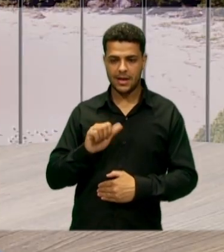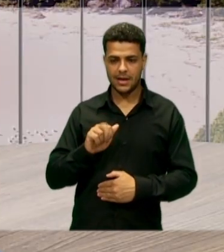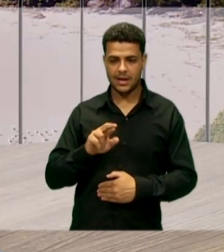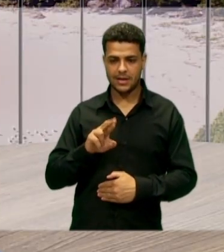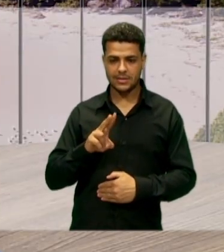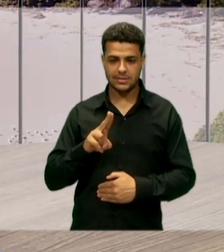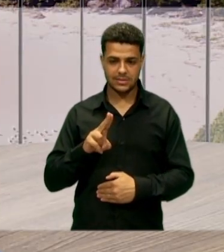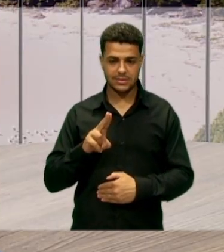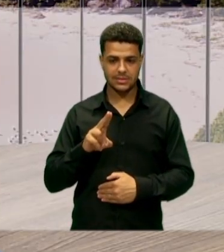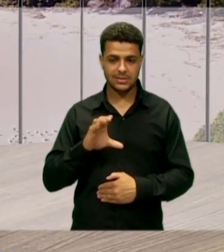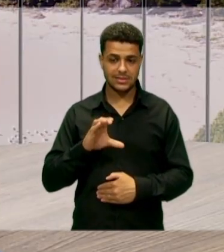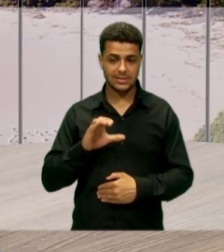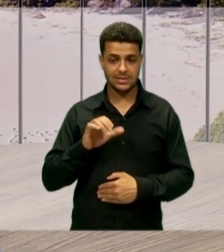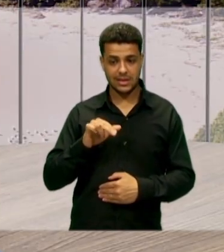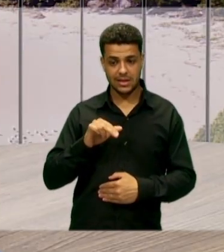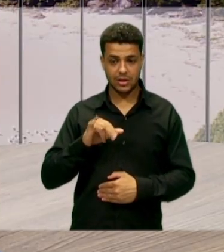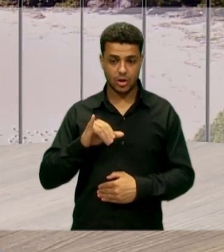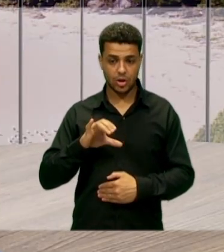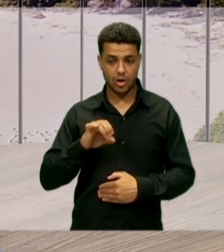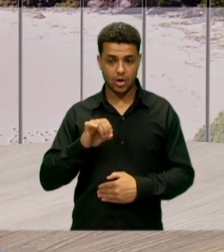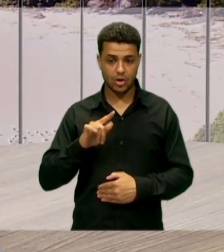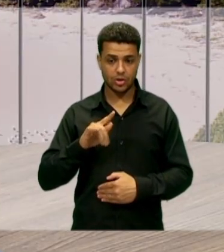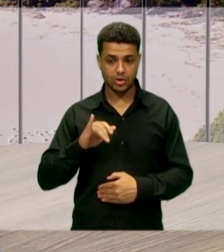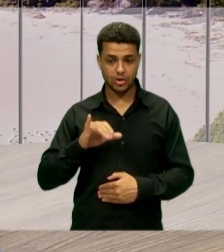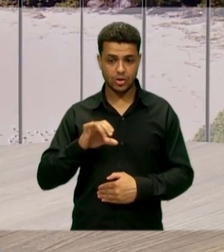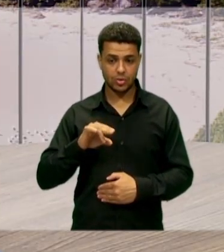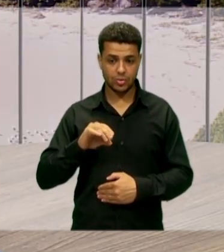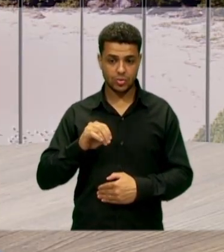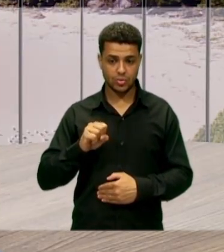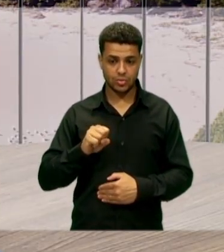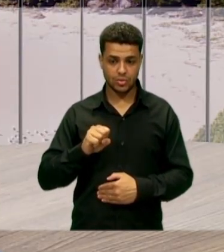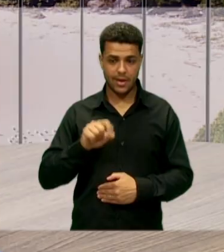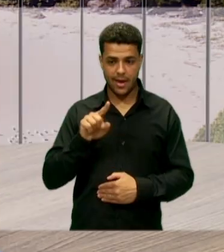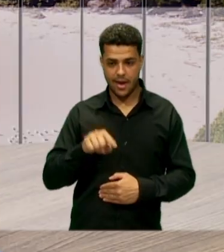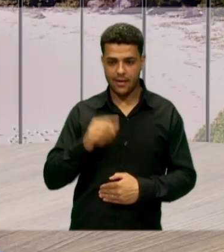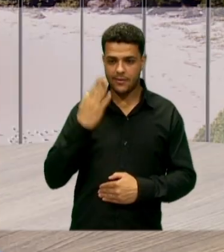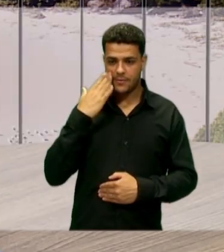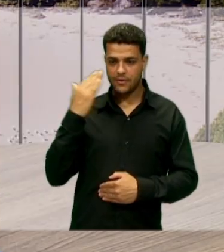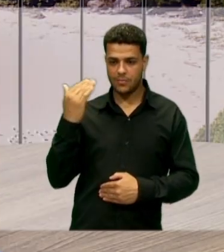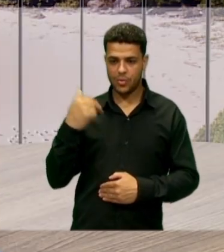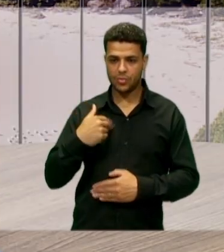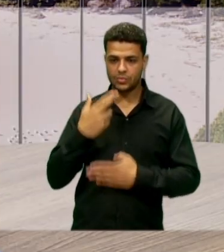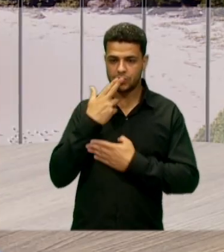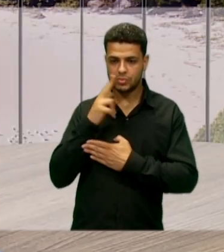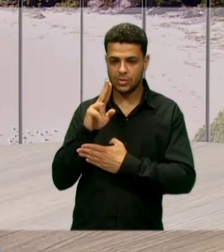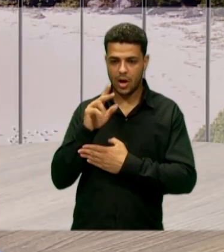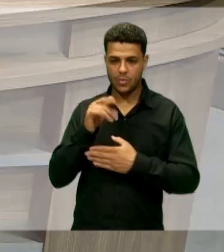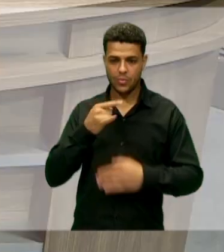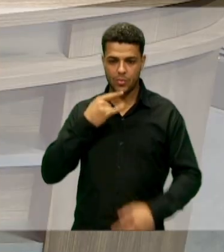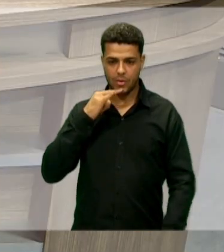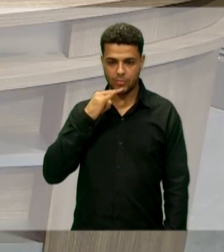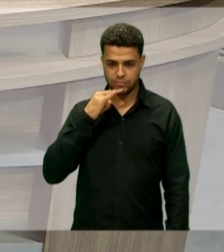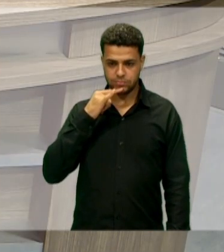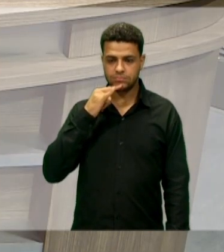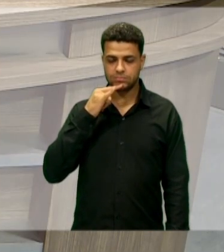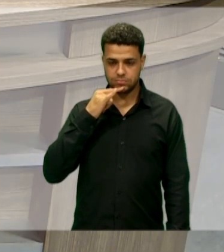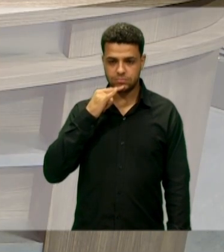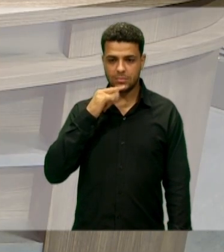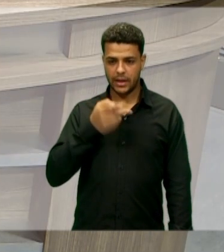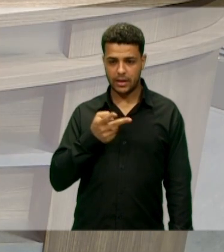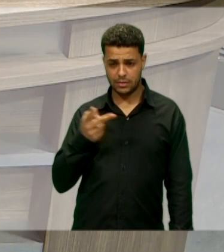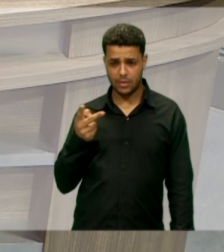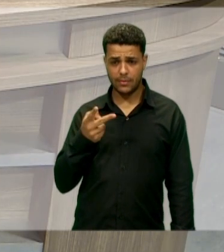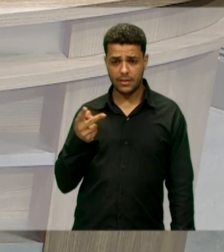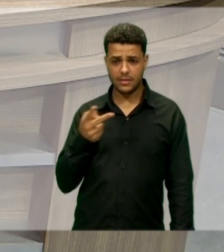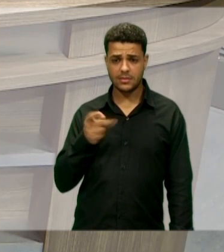carcinógeno. Exemplos de substâncias carcinógenas bem famosas, bem conhecidas, o cigarro e o álcool, né? E elas